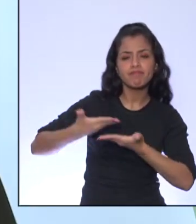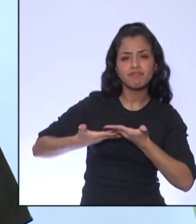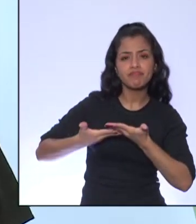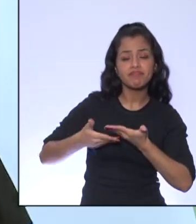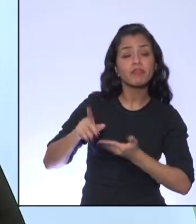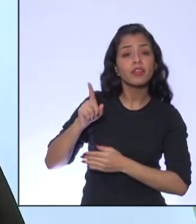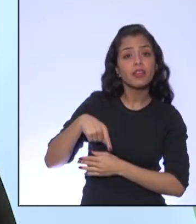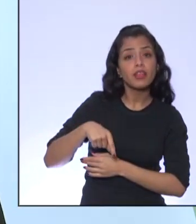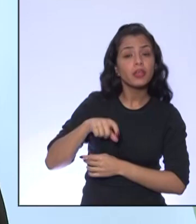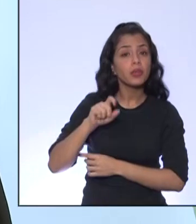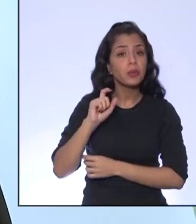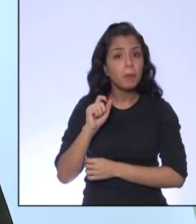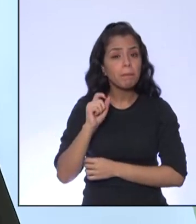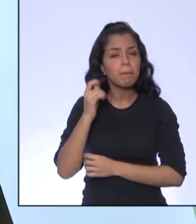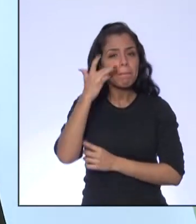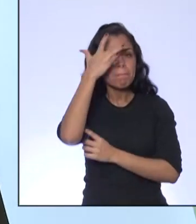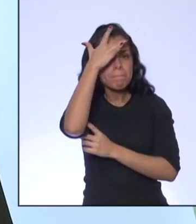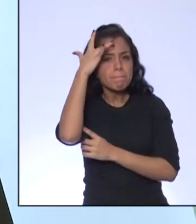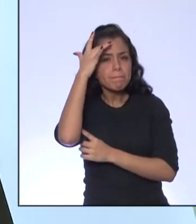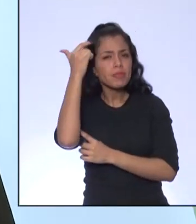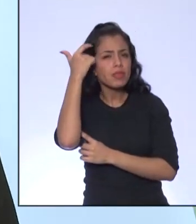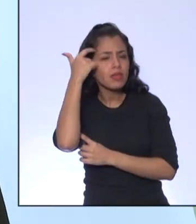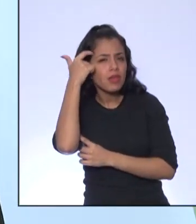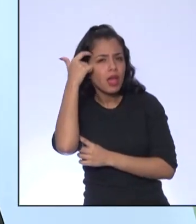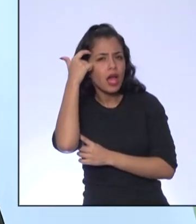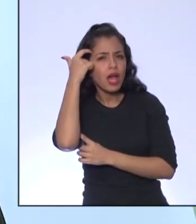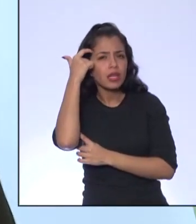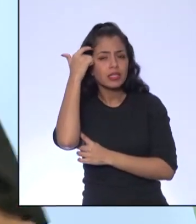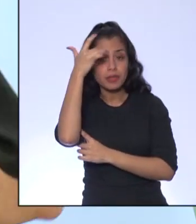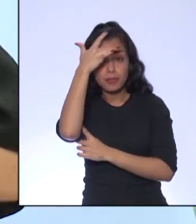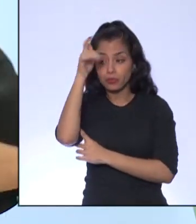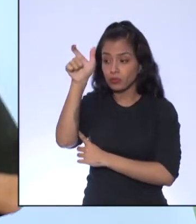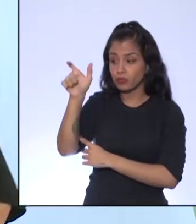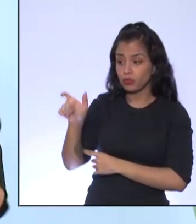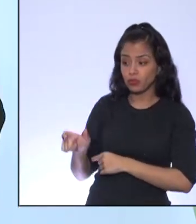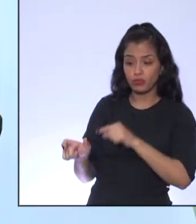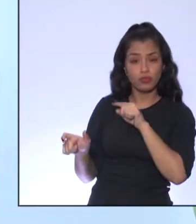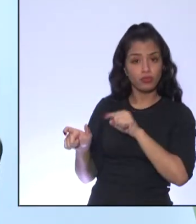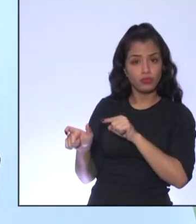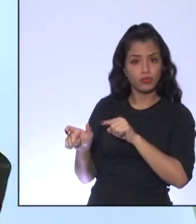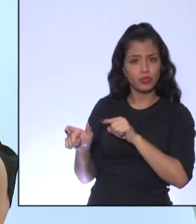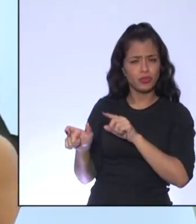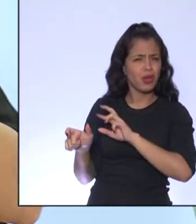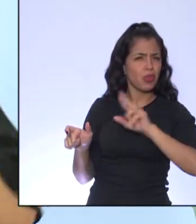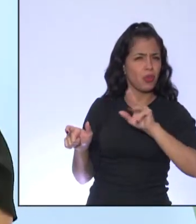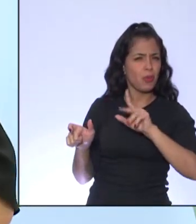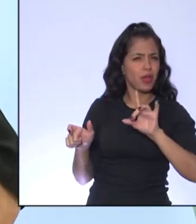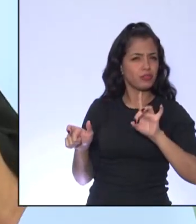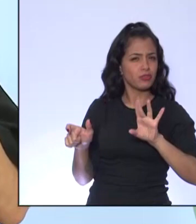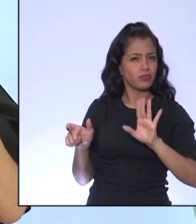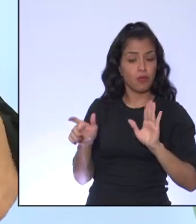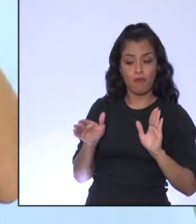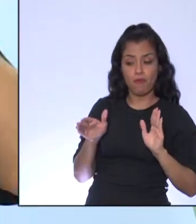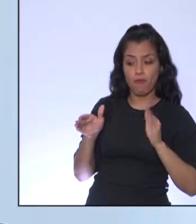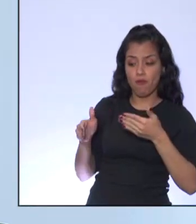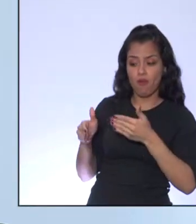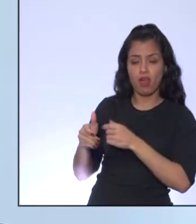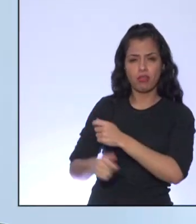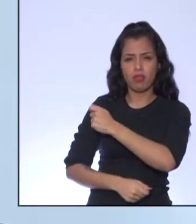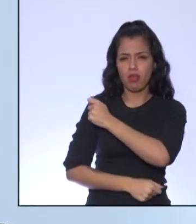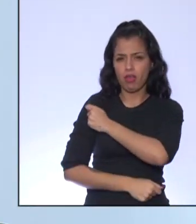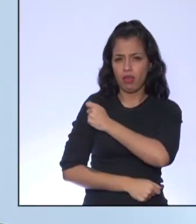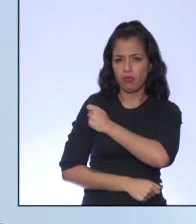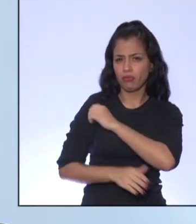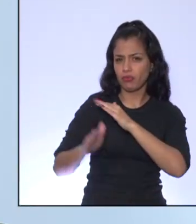formação que pensa no indivíduo como um todo. Não só apenas ele ir na escola para uma formação